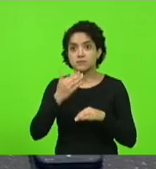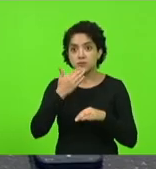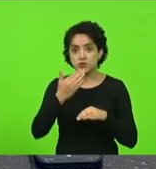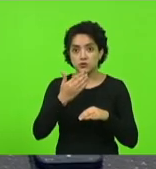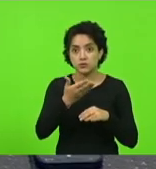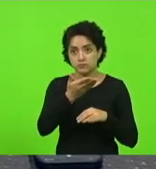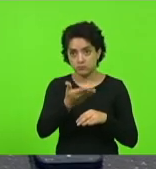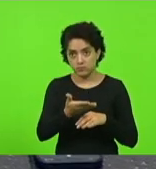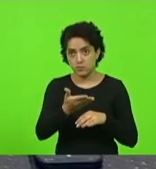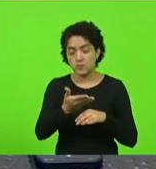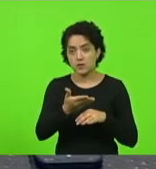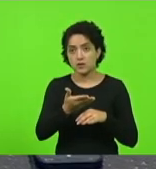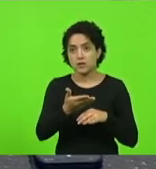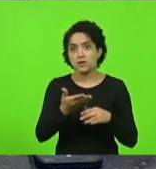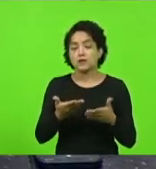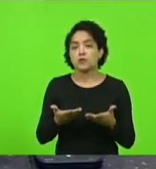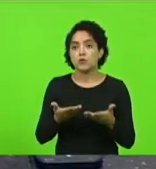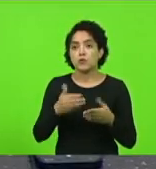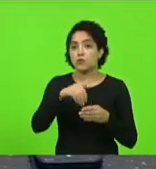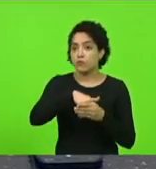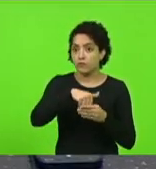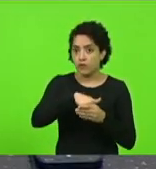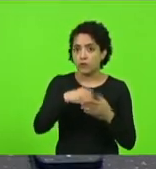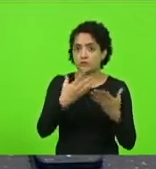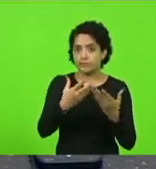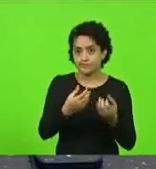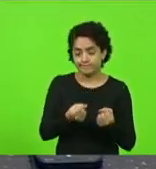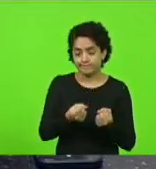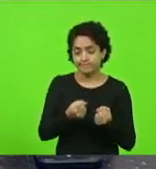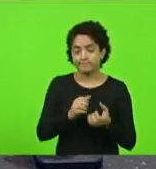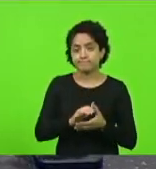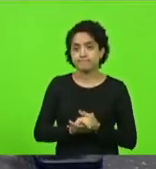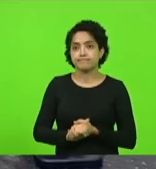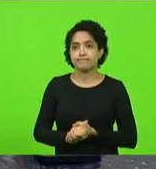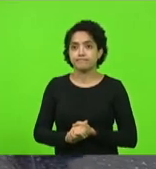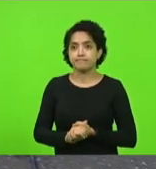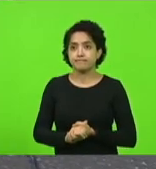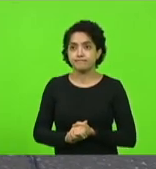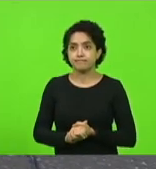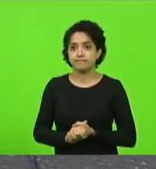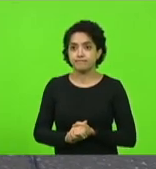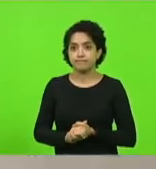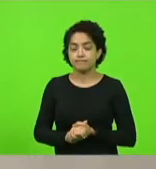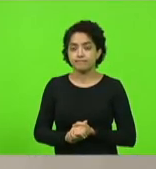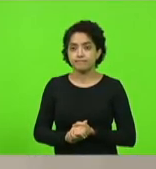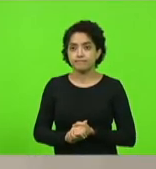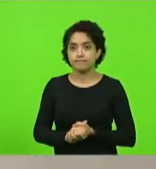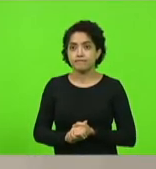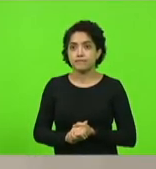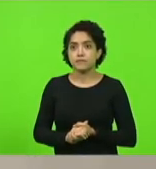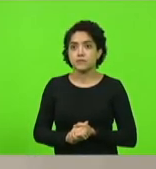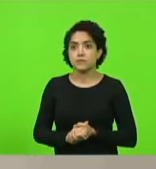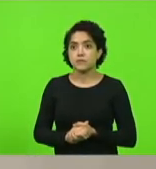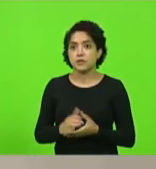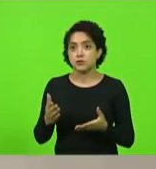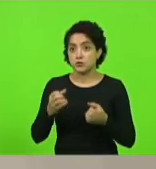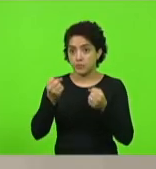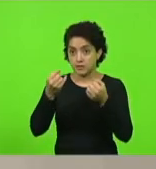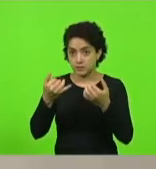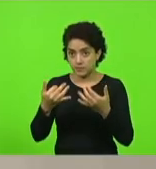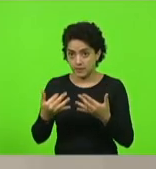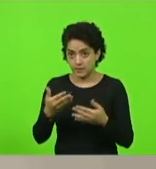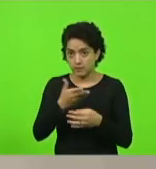solicitar ao plenário o voto favorável a essa iniciativa. Só para salientar a todos os senhores e senhoras